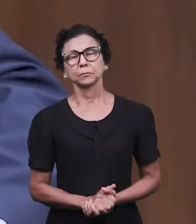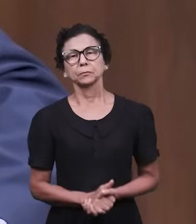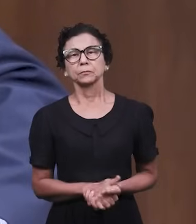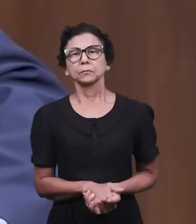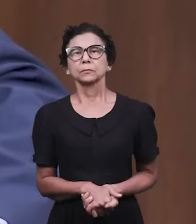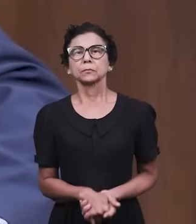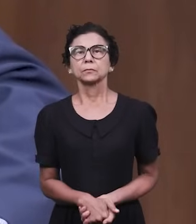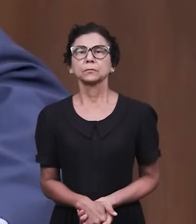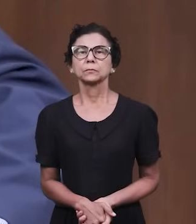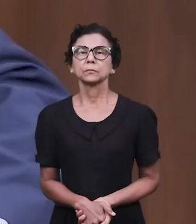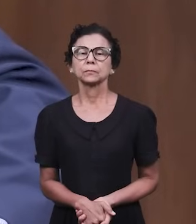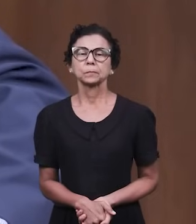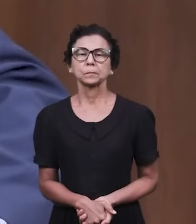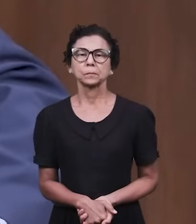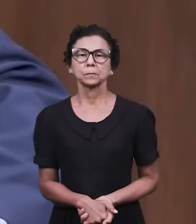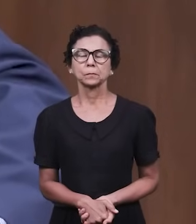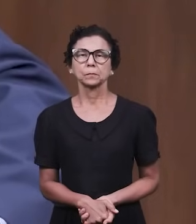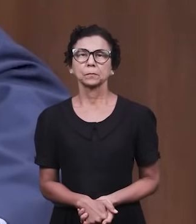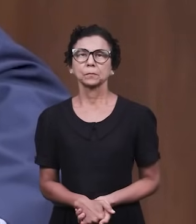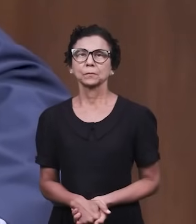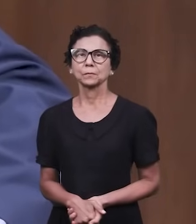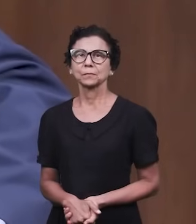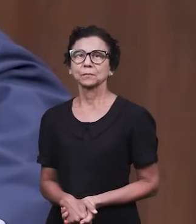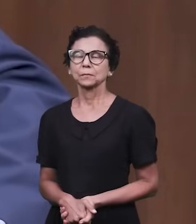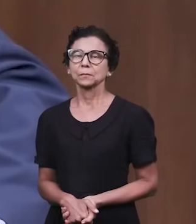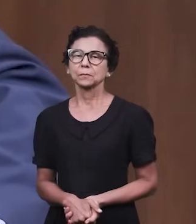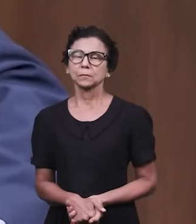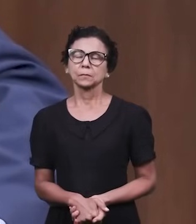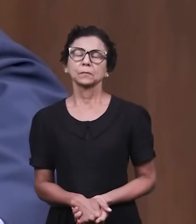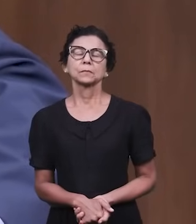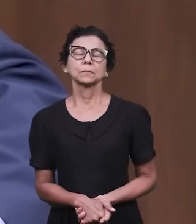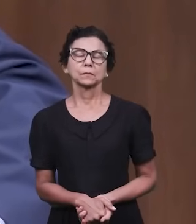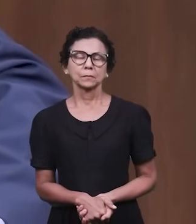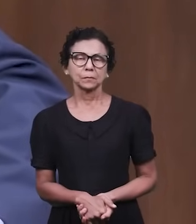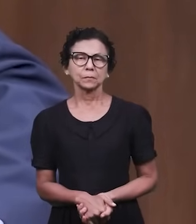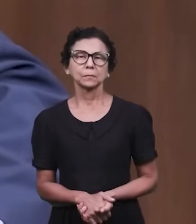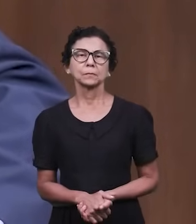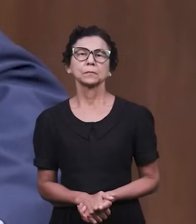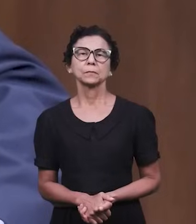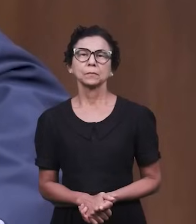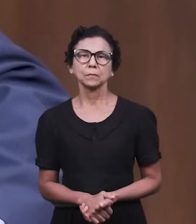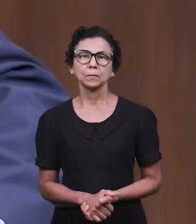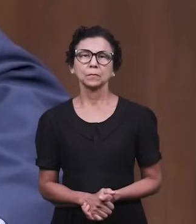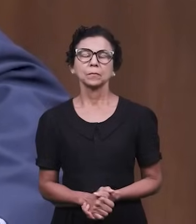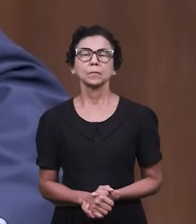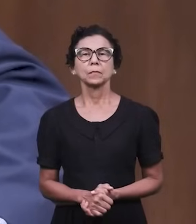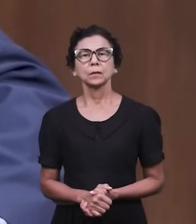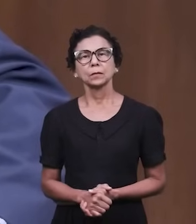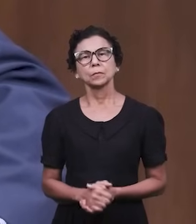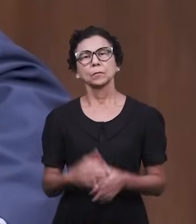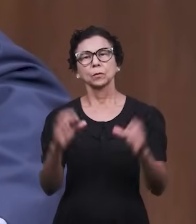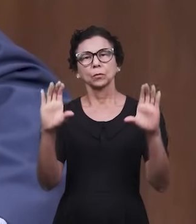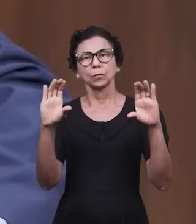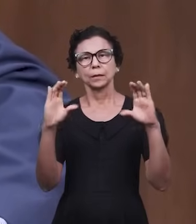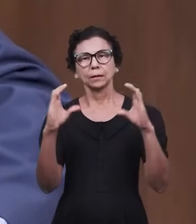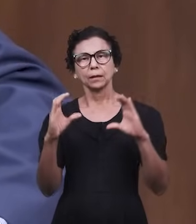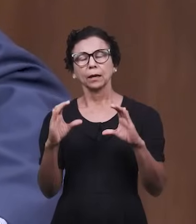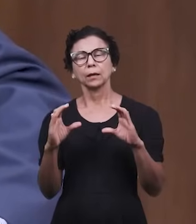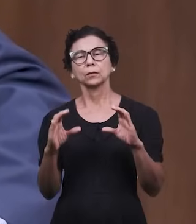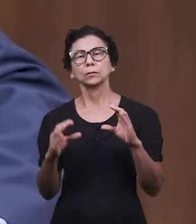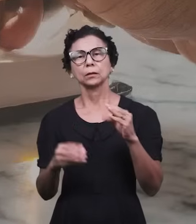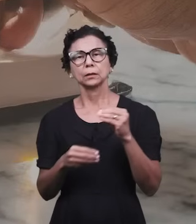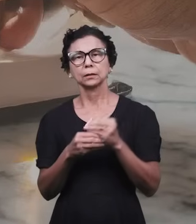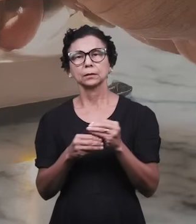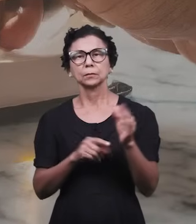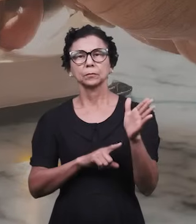essa pergunta, esse comentário você pode fazer e pode acrescentar uma pergunta, aquilo que você deseja